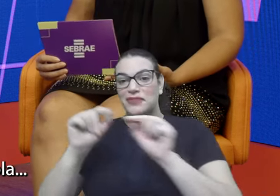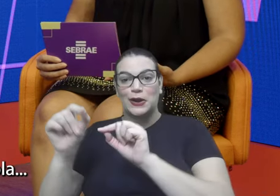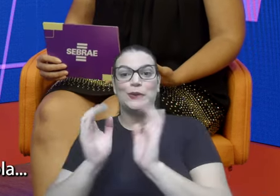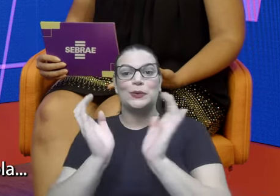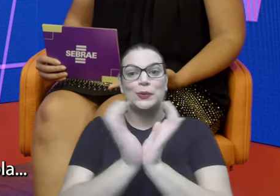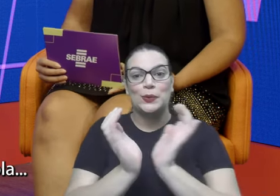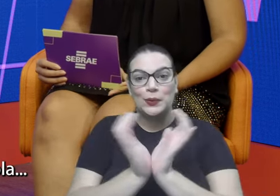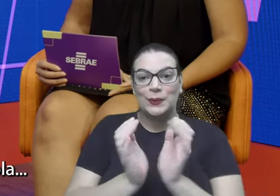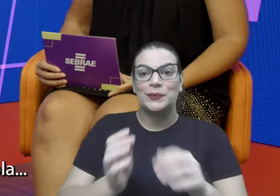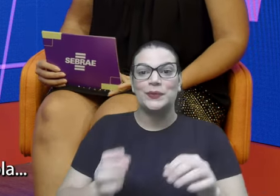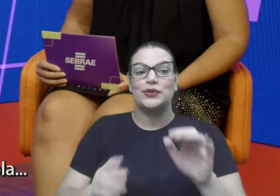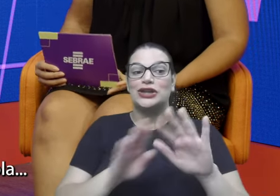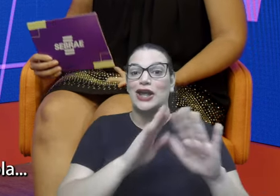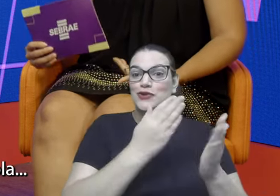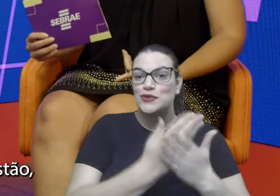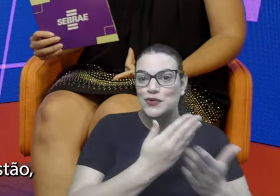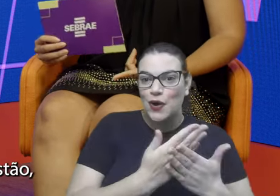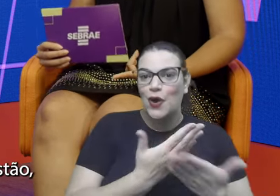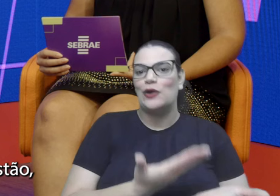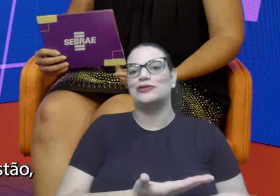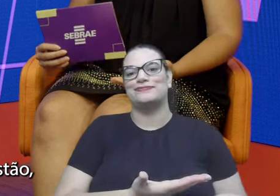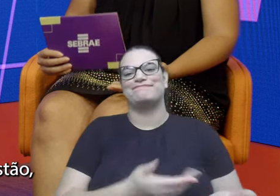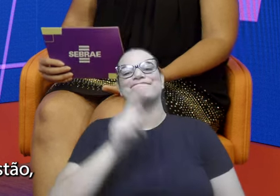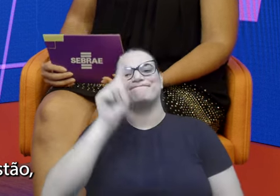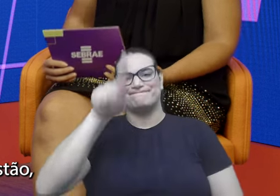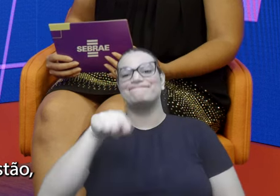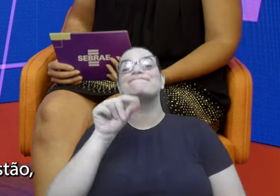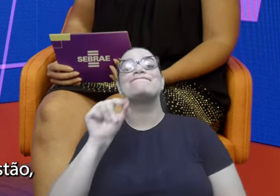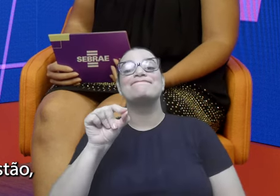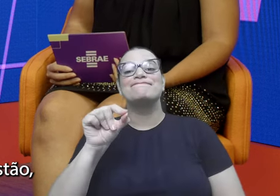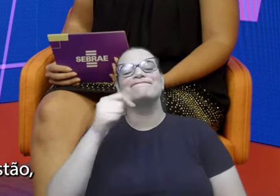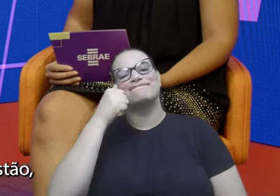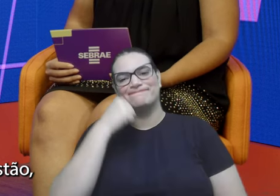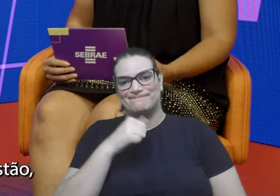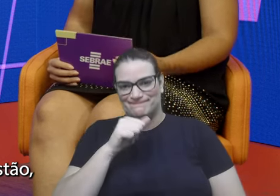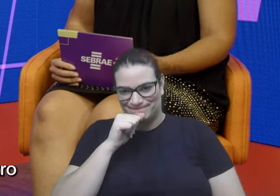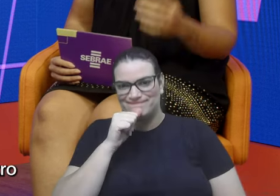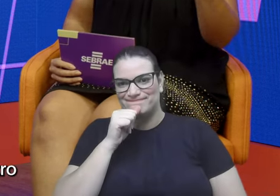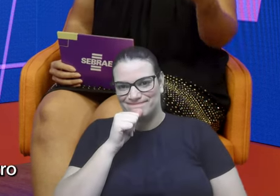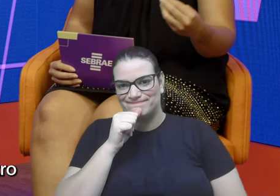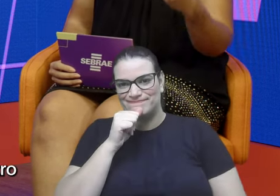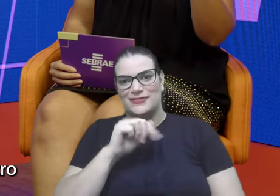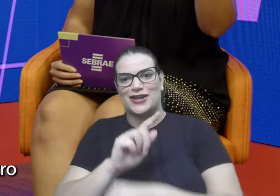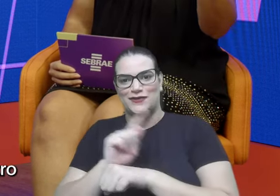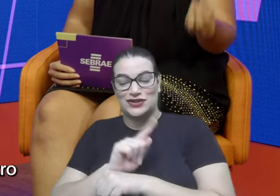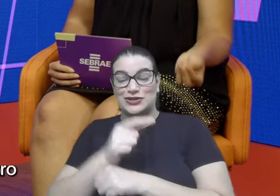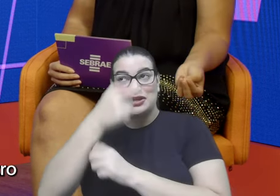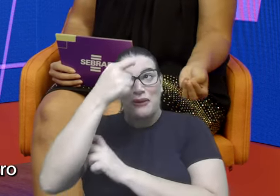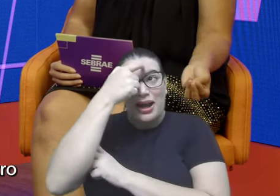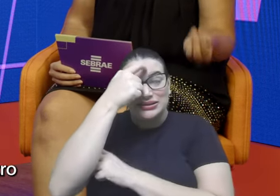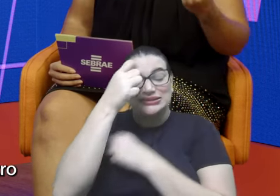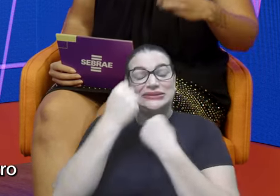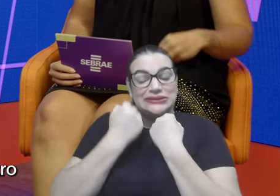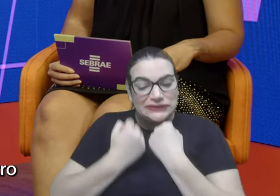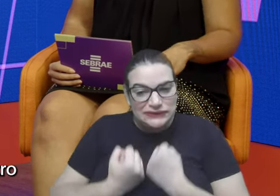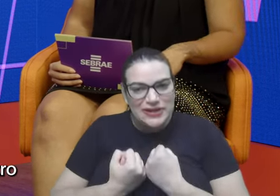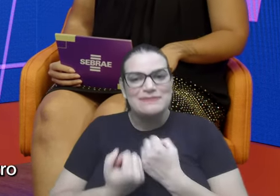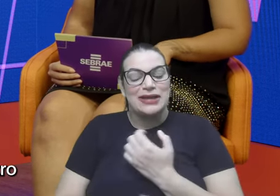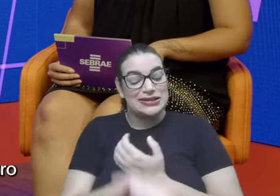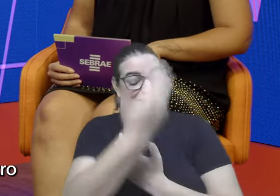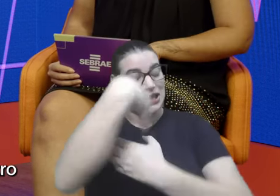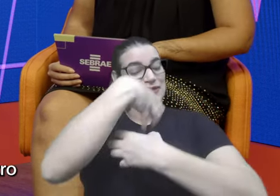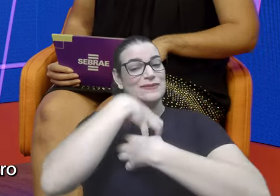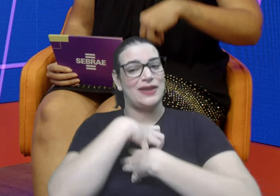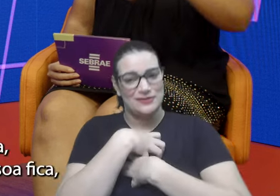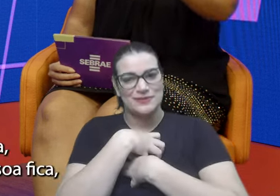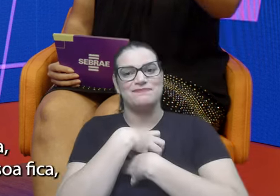quem tá no grupo de da escola é a mãe que faz toda essa gestão então isso pesa muito na dentro